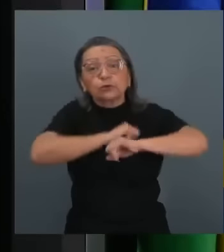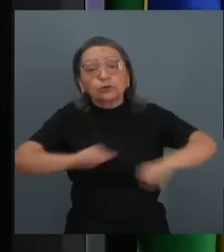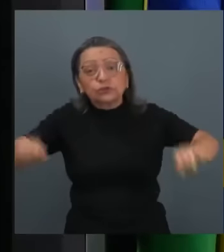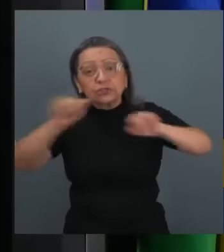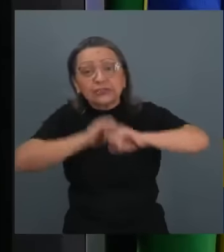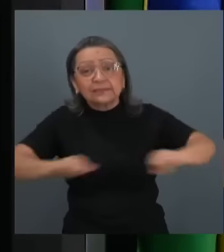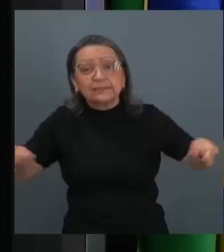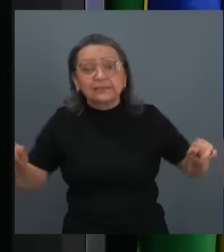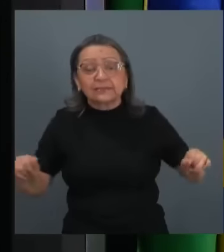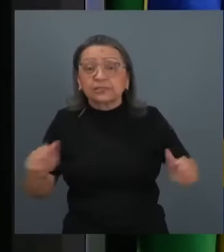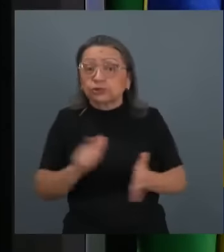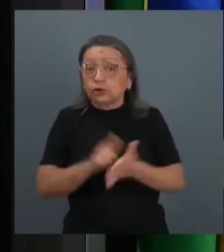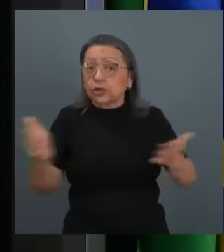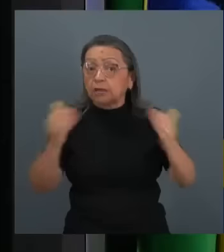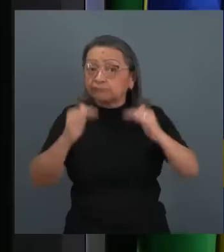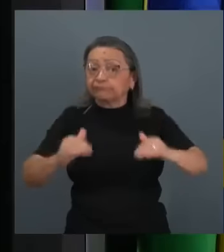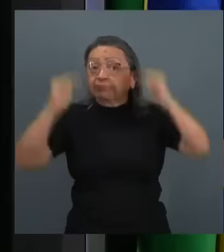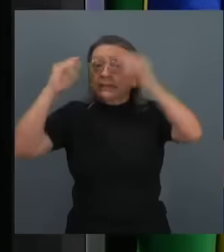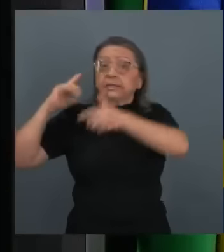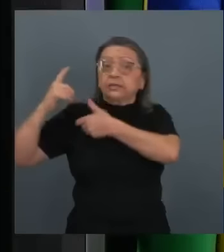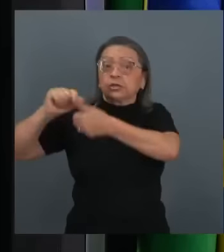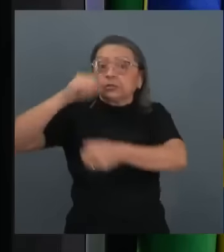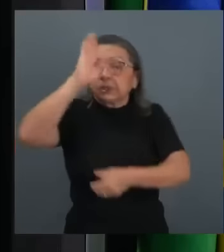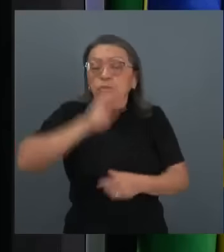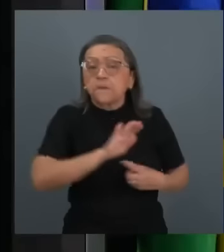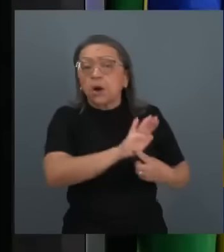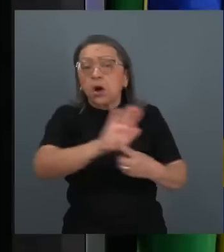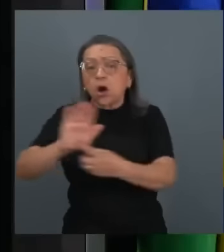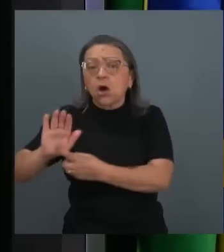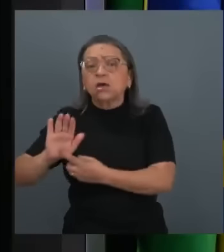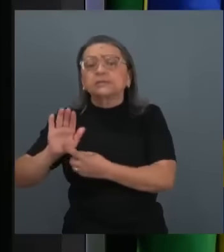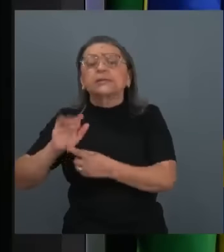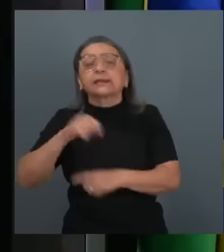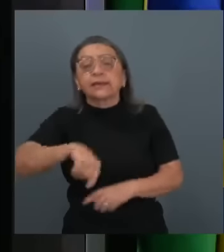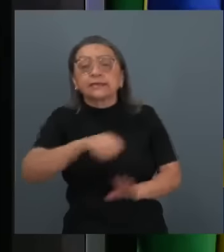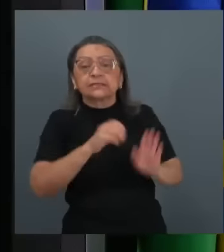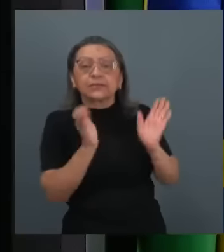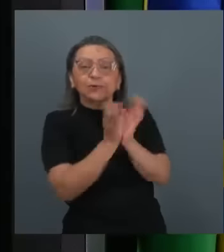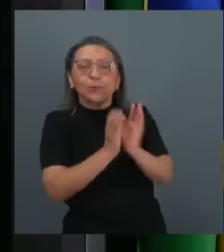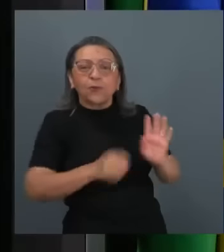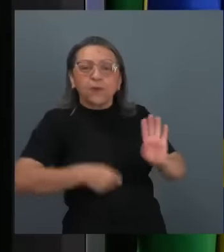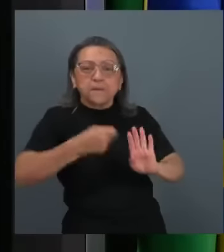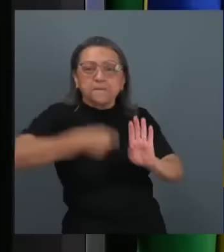veículos de comunicação tradicionais do Brasil, mostrando que essas bets